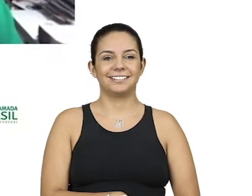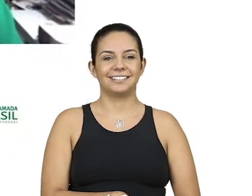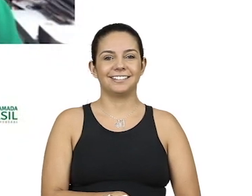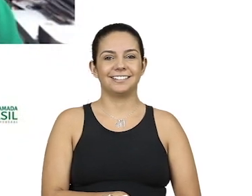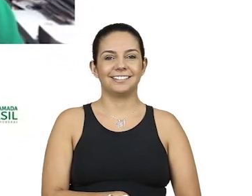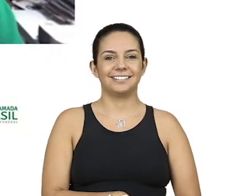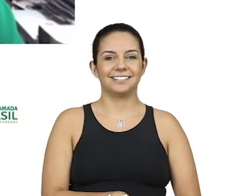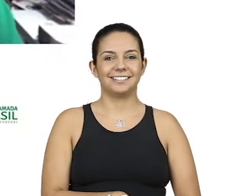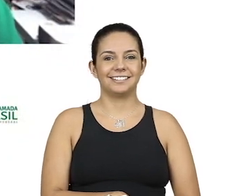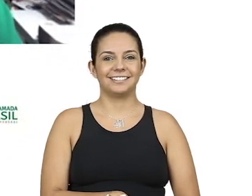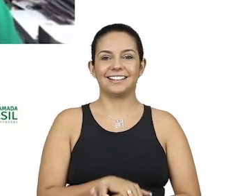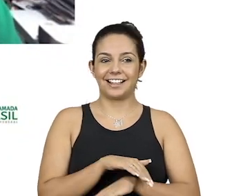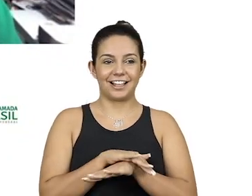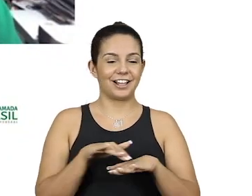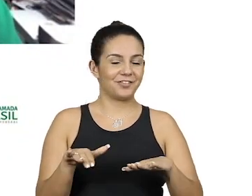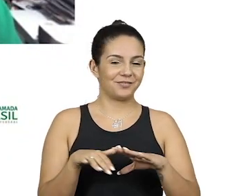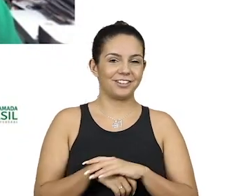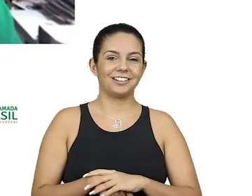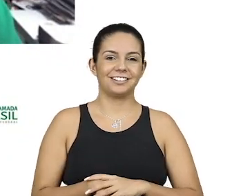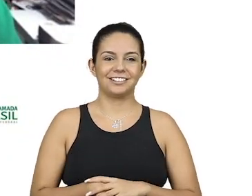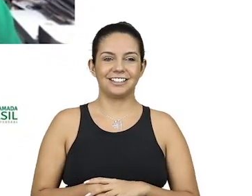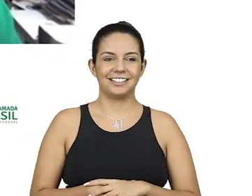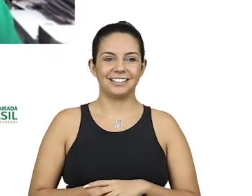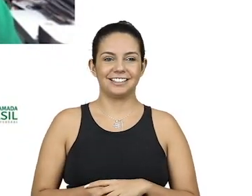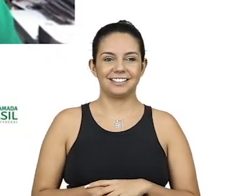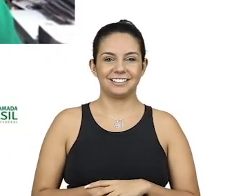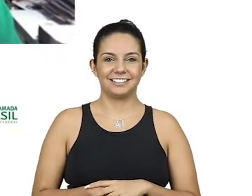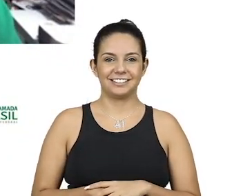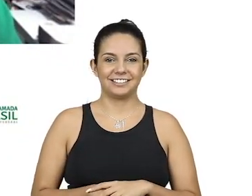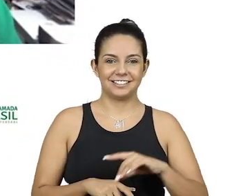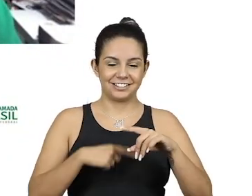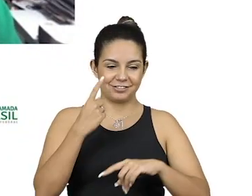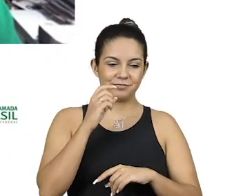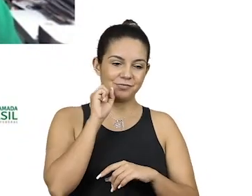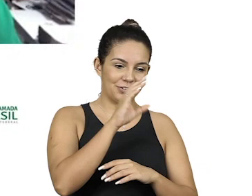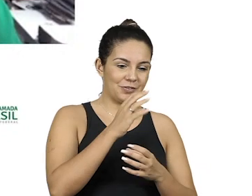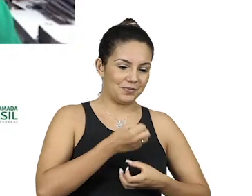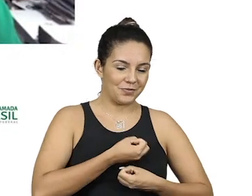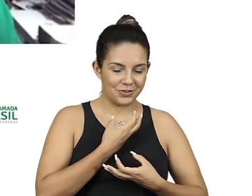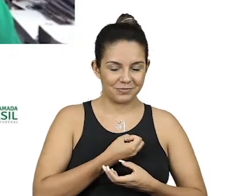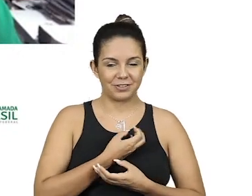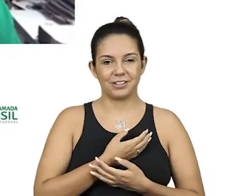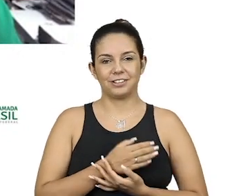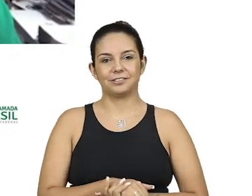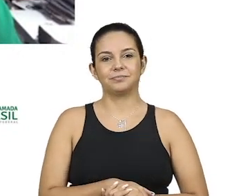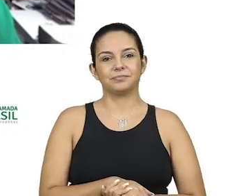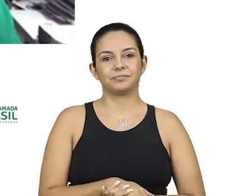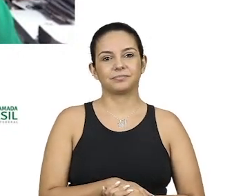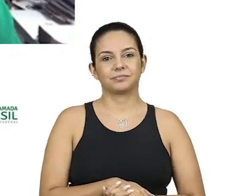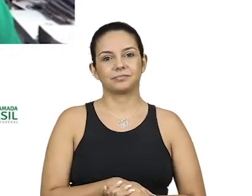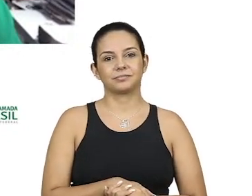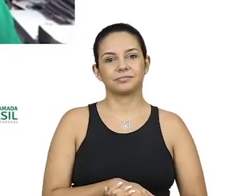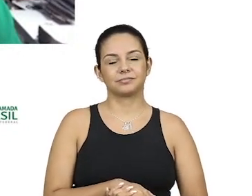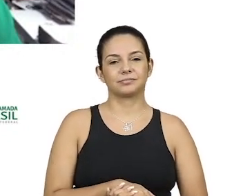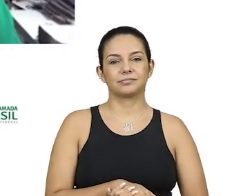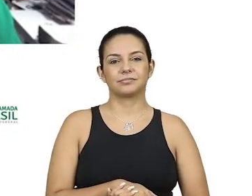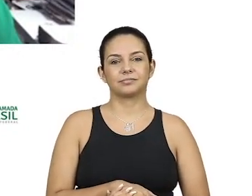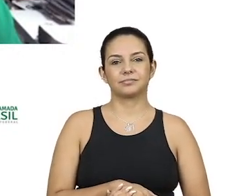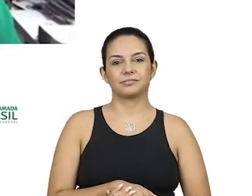E acabou, né? Acabou. Depois mandou poemas e o Drummond